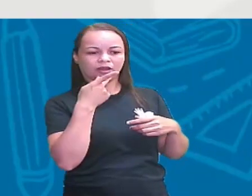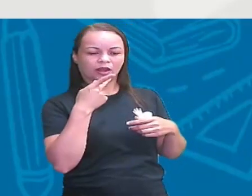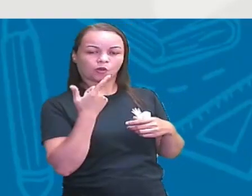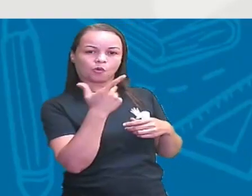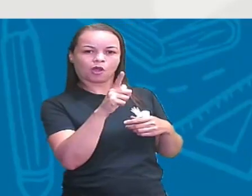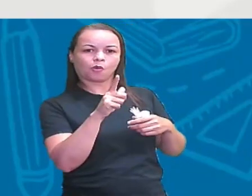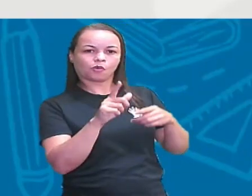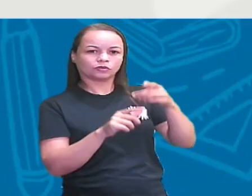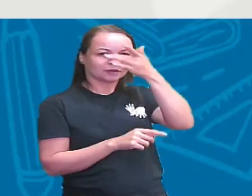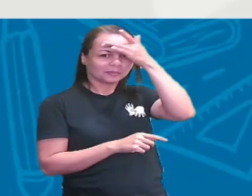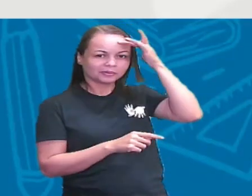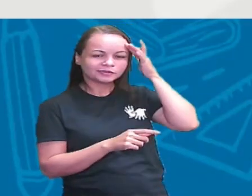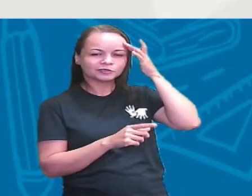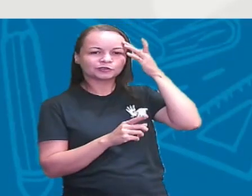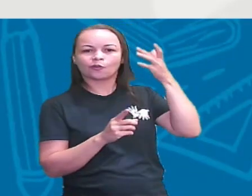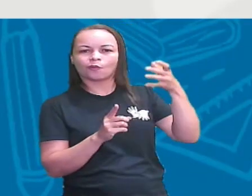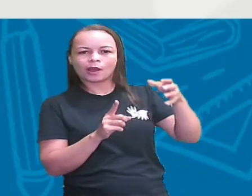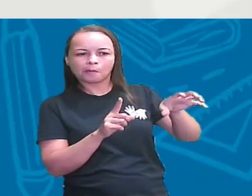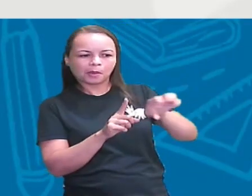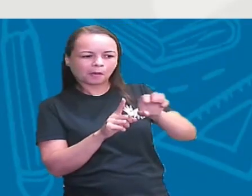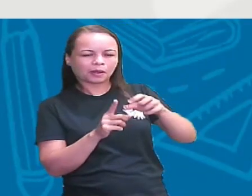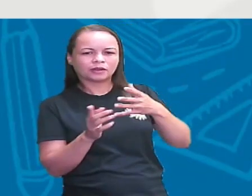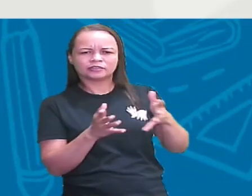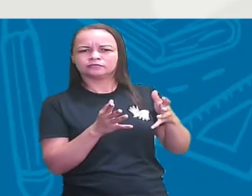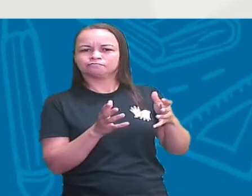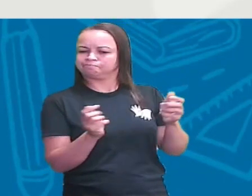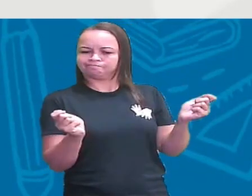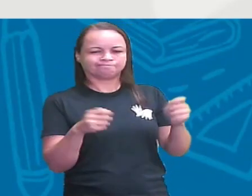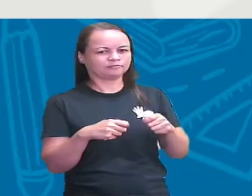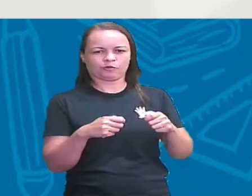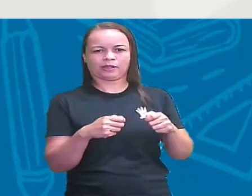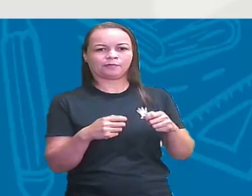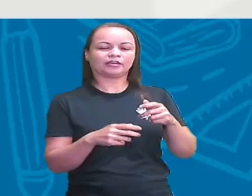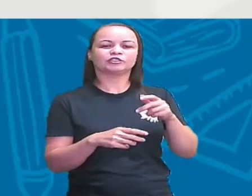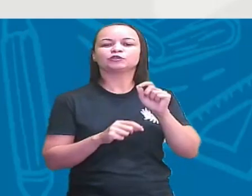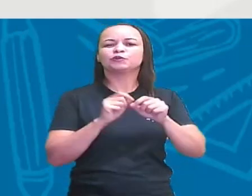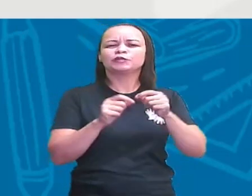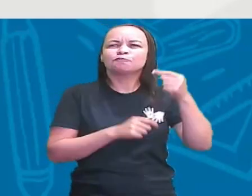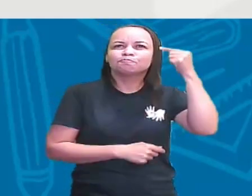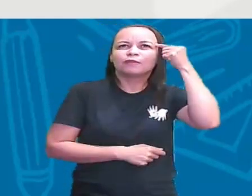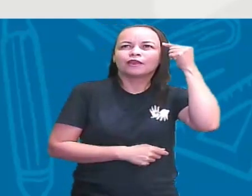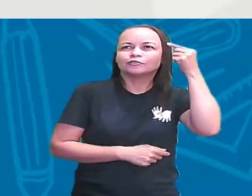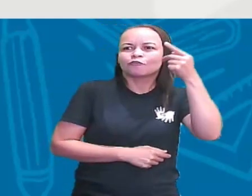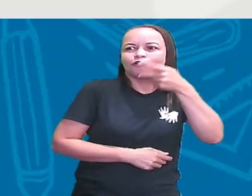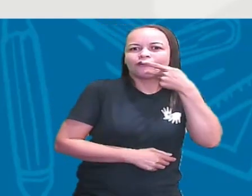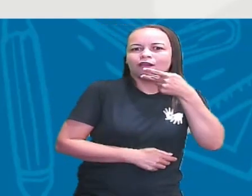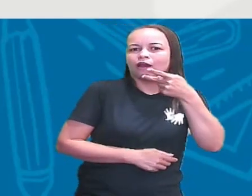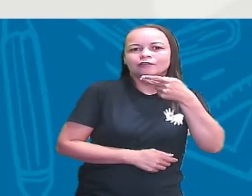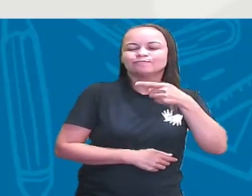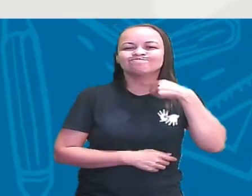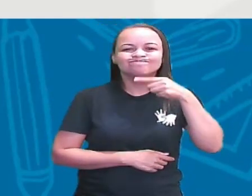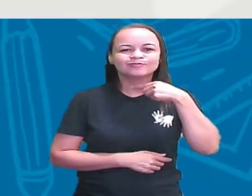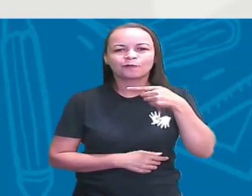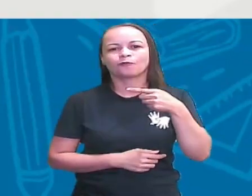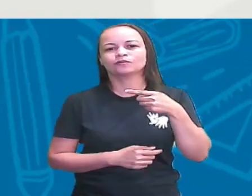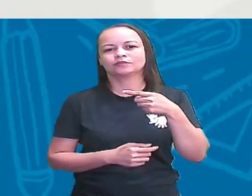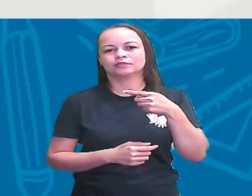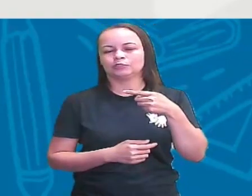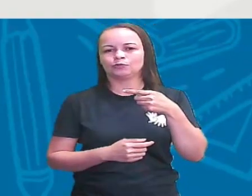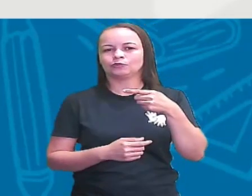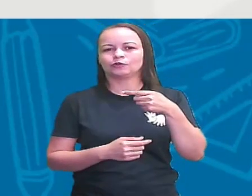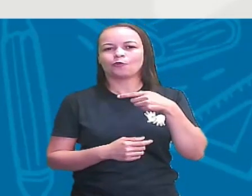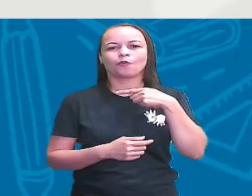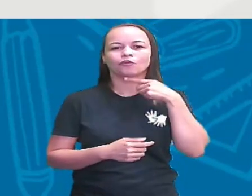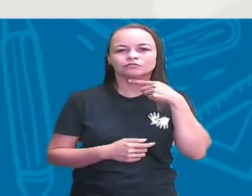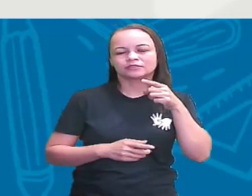interlocutor, né, você não é capaz de dizer aquilo que você está pensando, você não é capaz de comunicar,